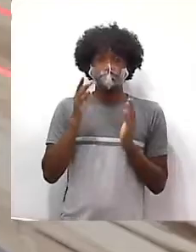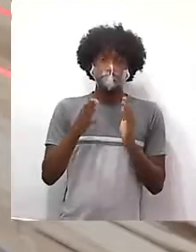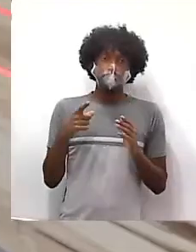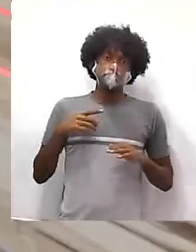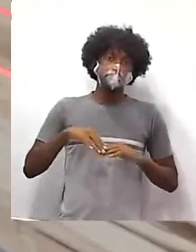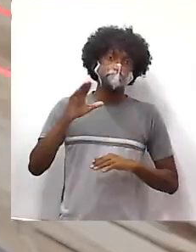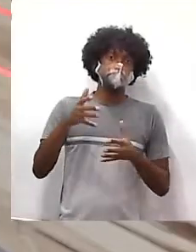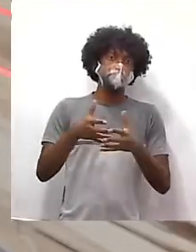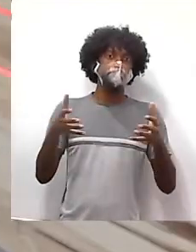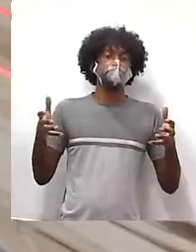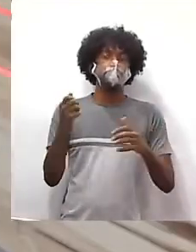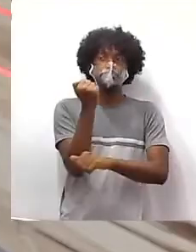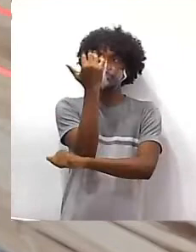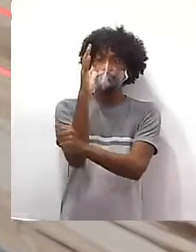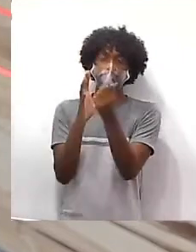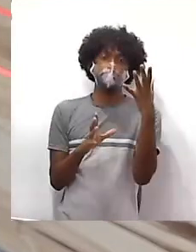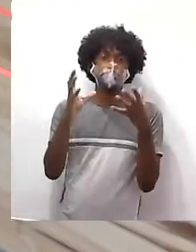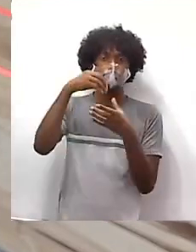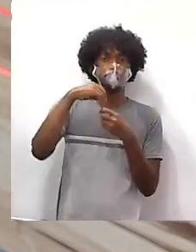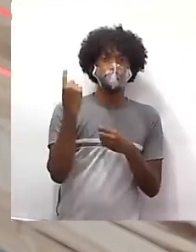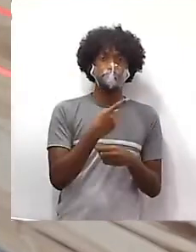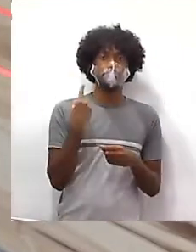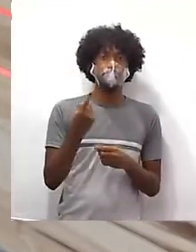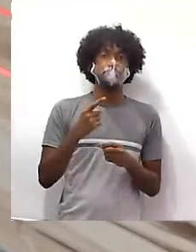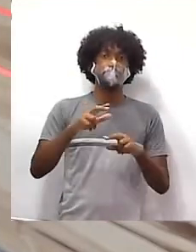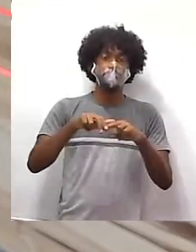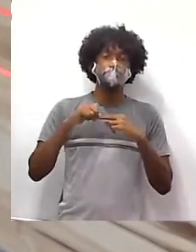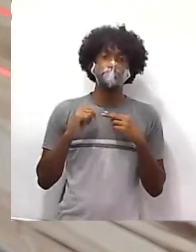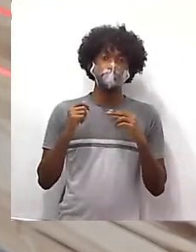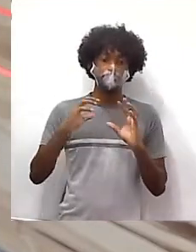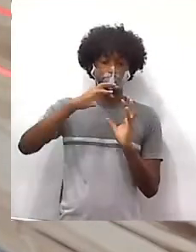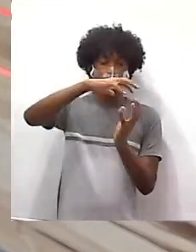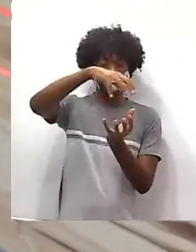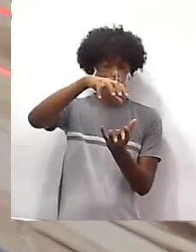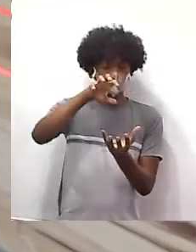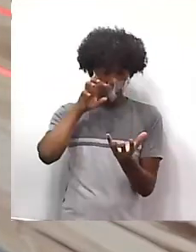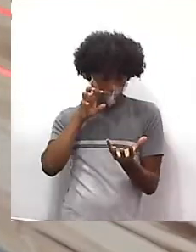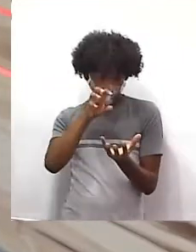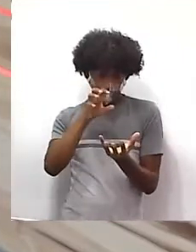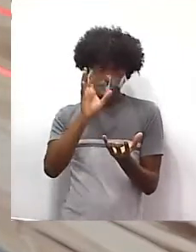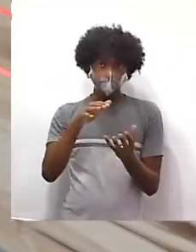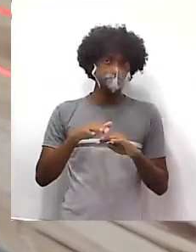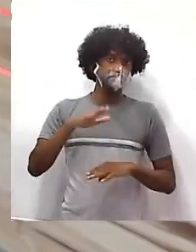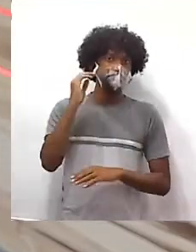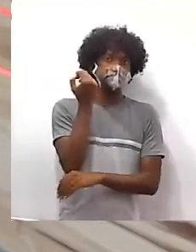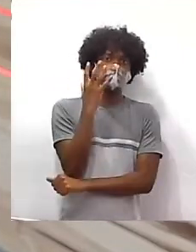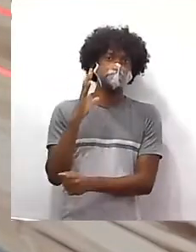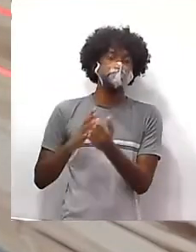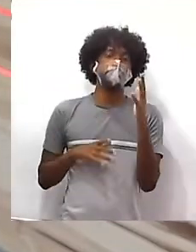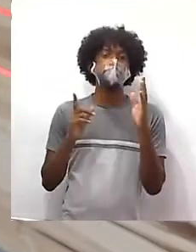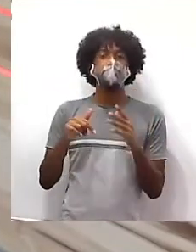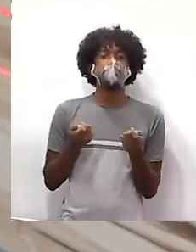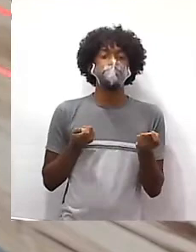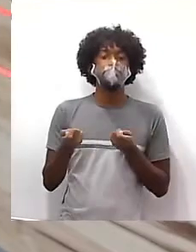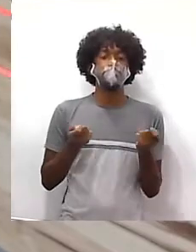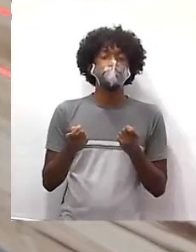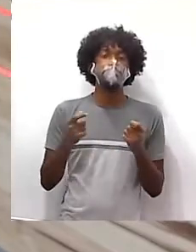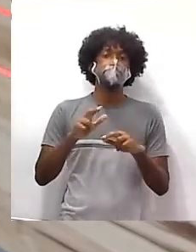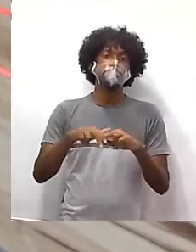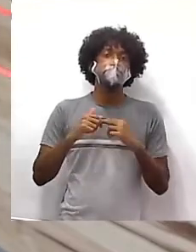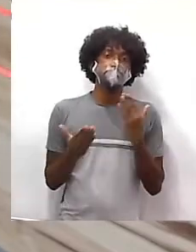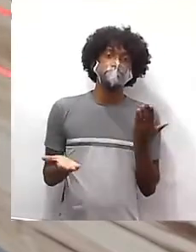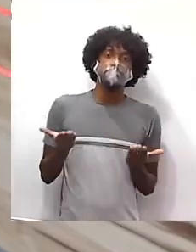biomas encontrados dentro do nosso território, do nosso planeta, e ele ser responsável por regular a